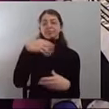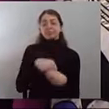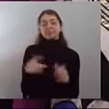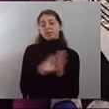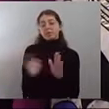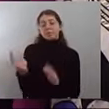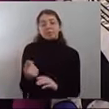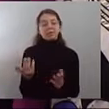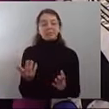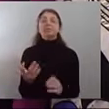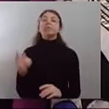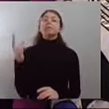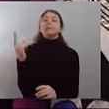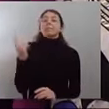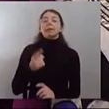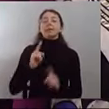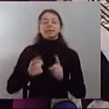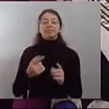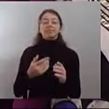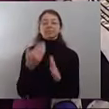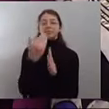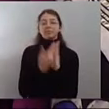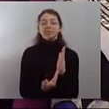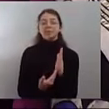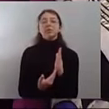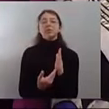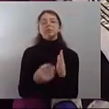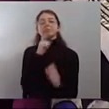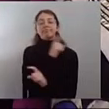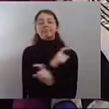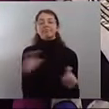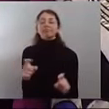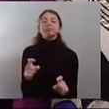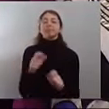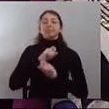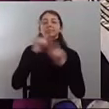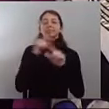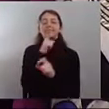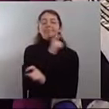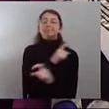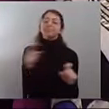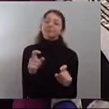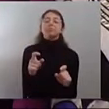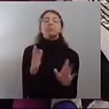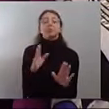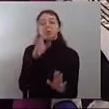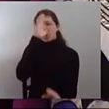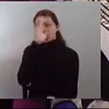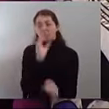exemplo, ter emitido uma declaração de situação de alerta. E o que sabemos é que não foi replicada a alerta à população atempadamente